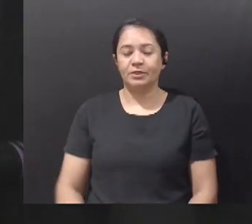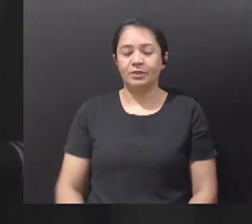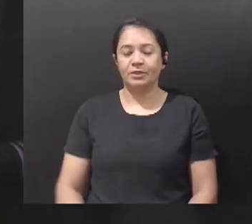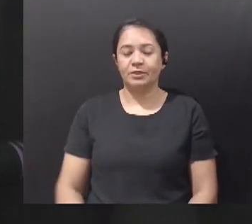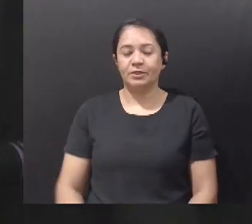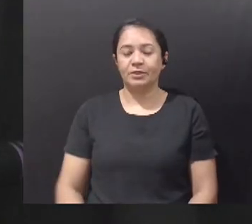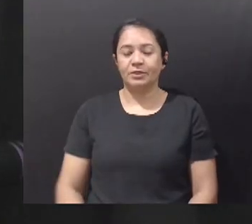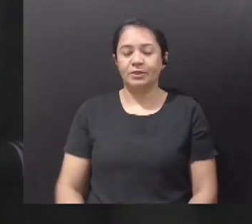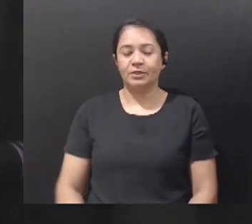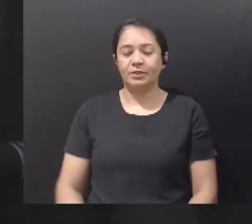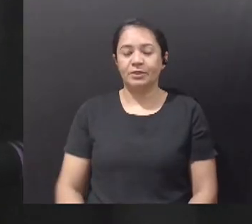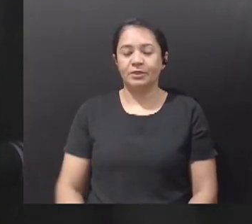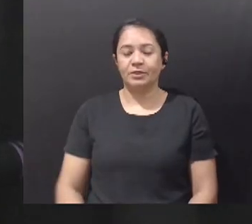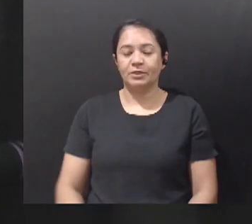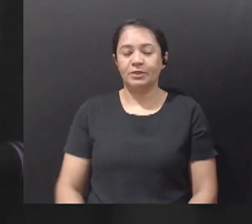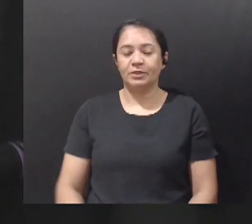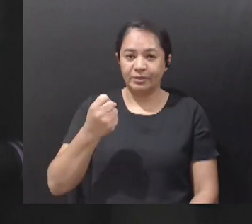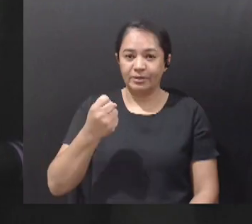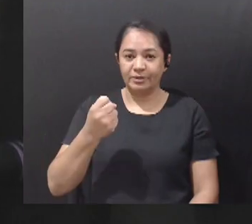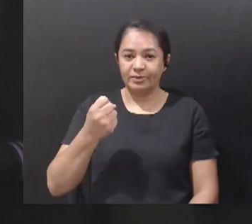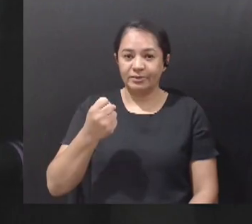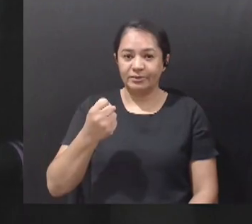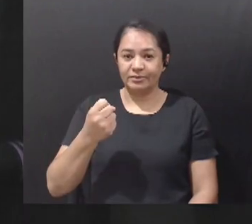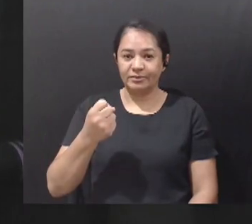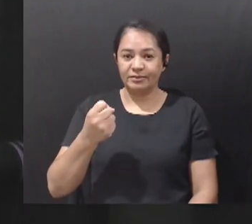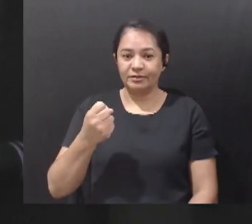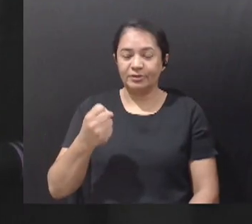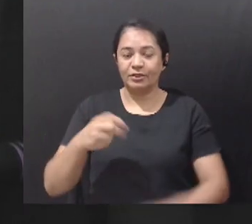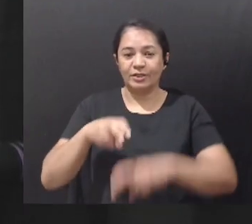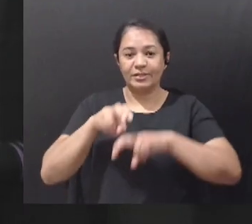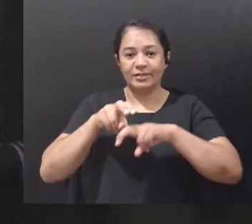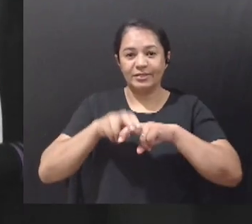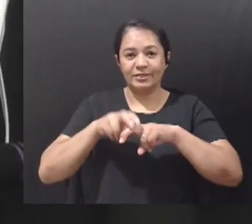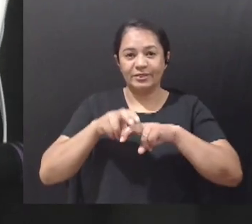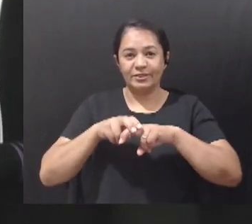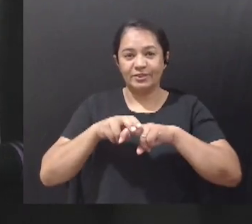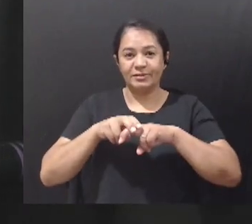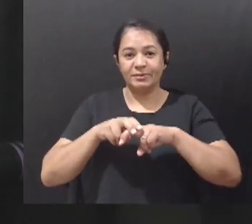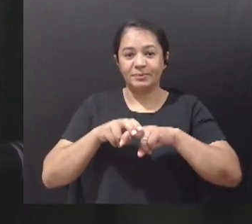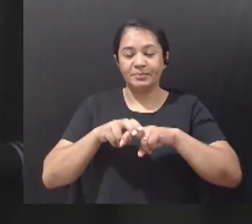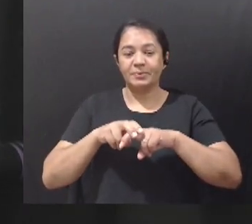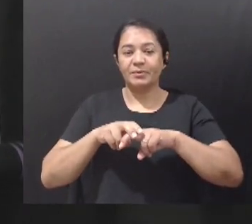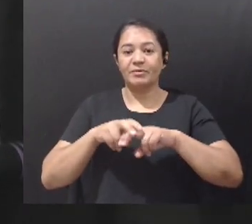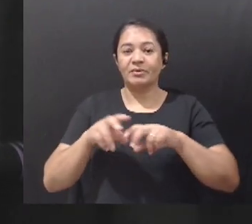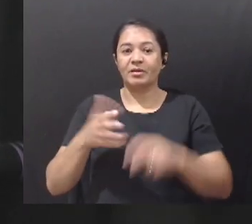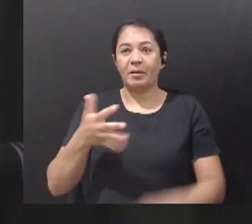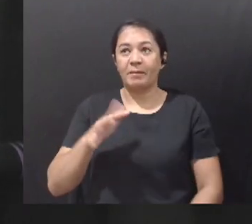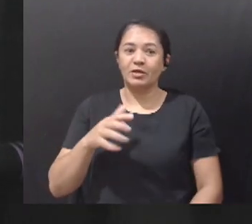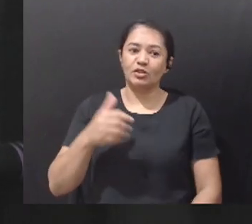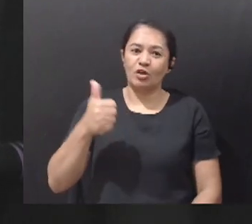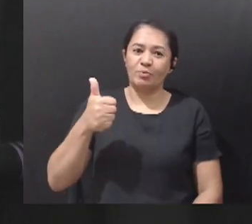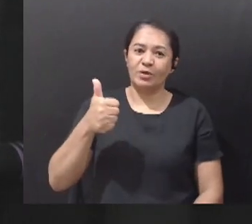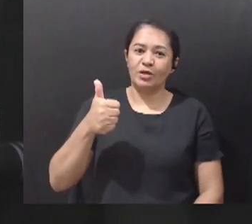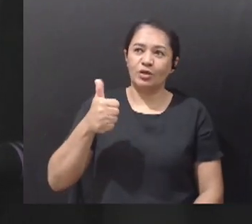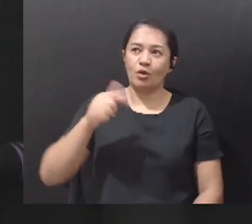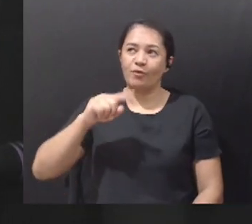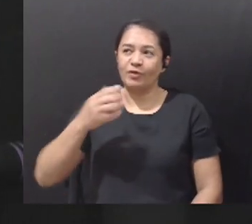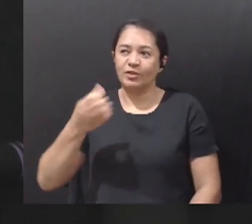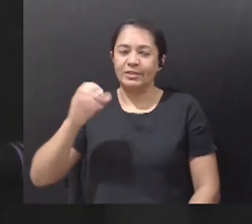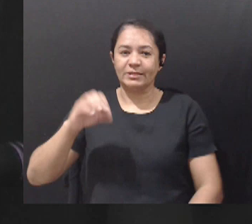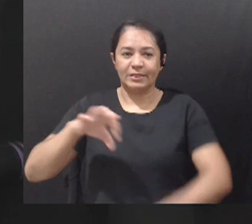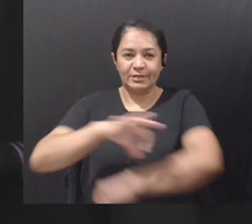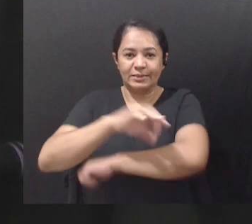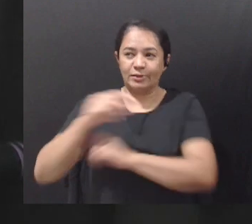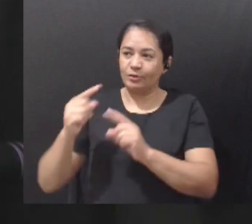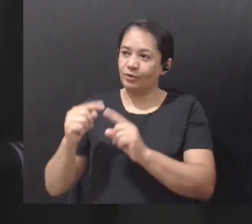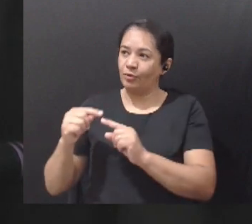a estatura não precisa falar, mas precisa, eu estou sentada, né? Mas é 1,60 m, mais ou menos. Os cabelos são castanho